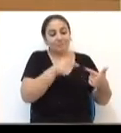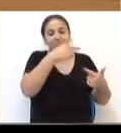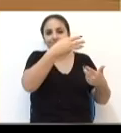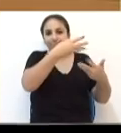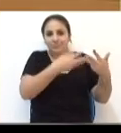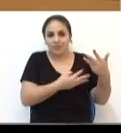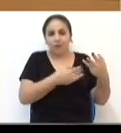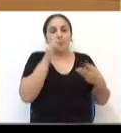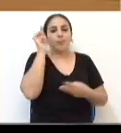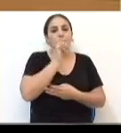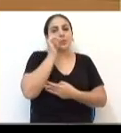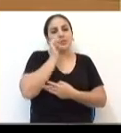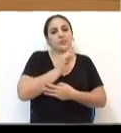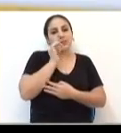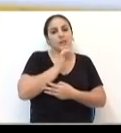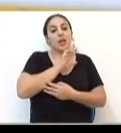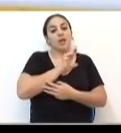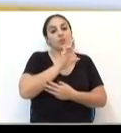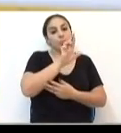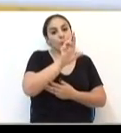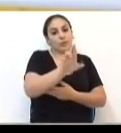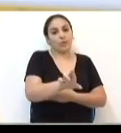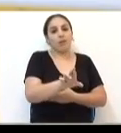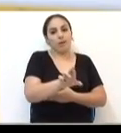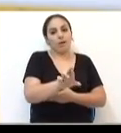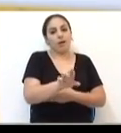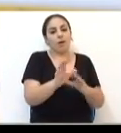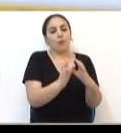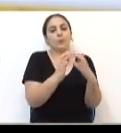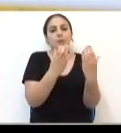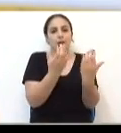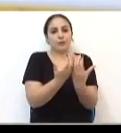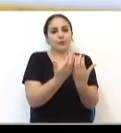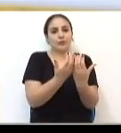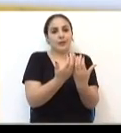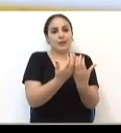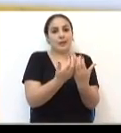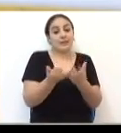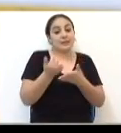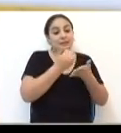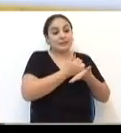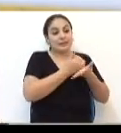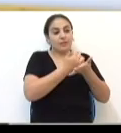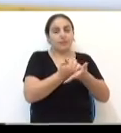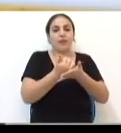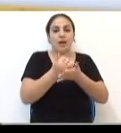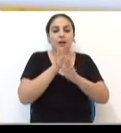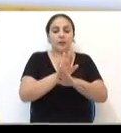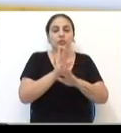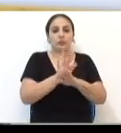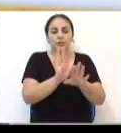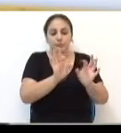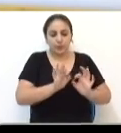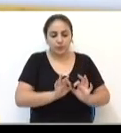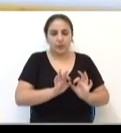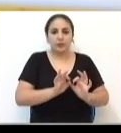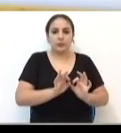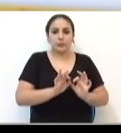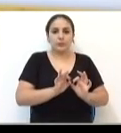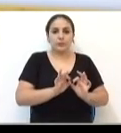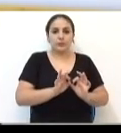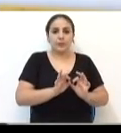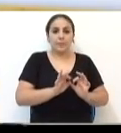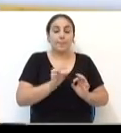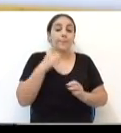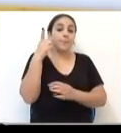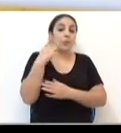poder devolver o que a comunidade espera, que é resultado, que traga benefícios e projetos, políticas